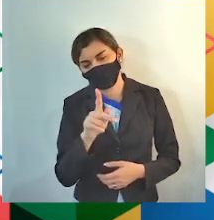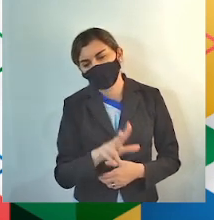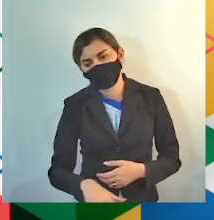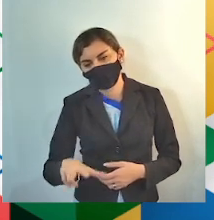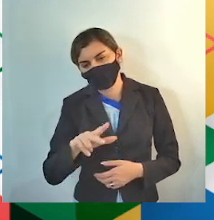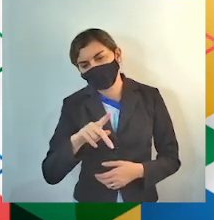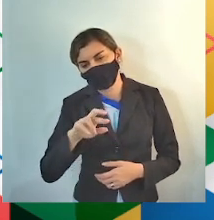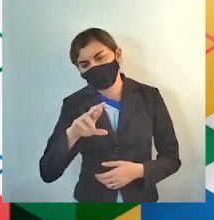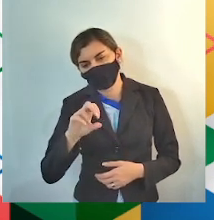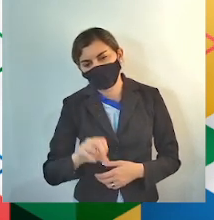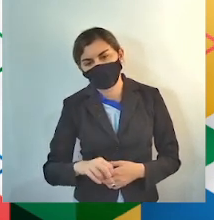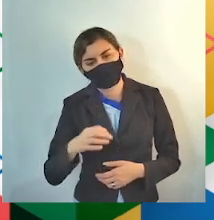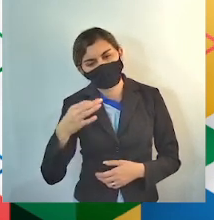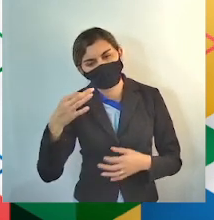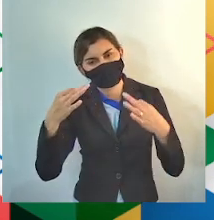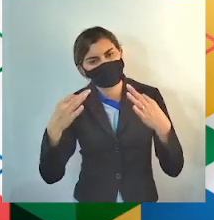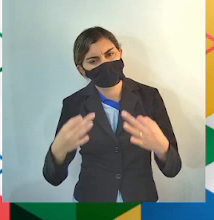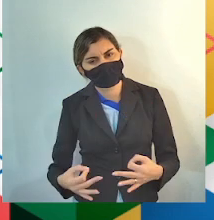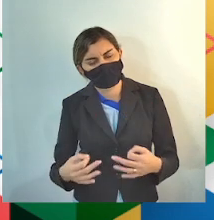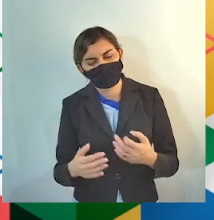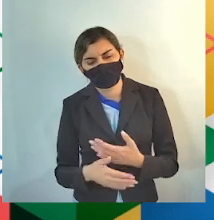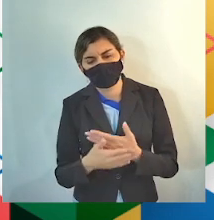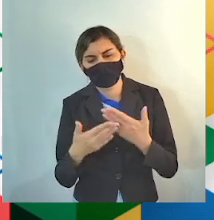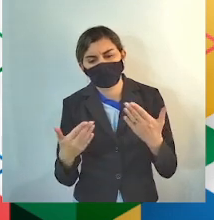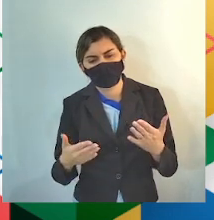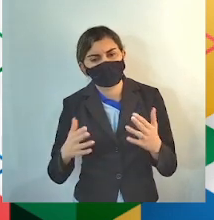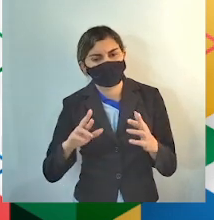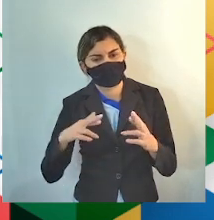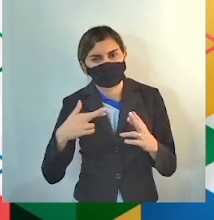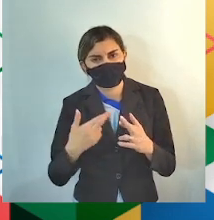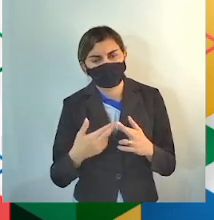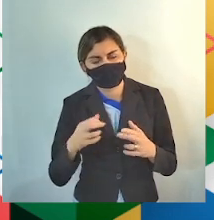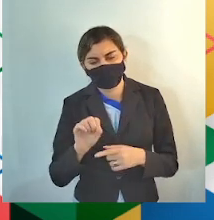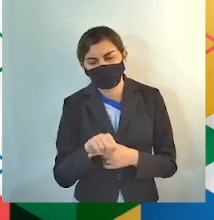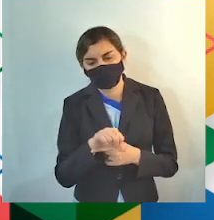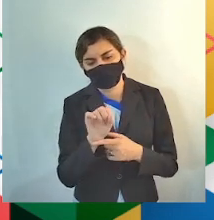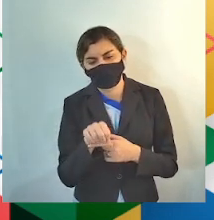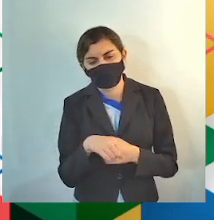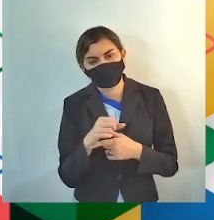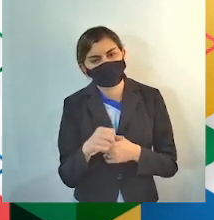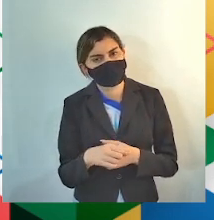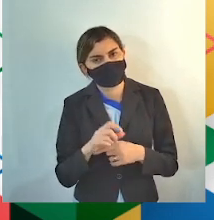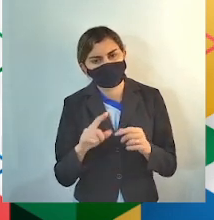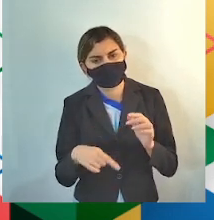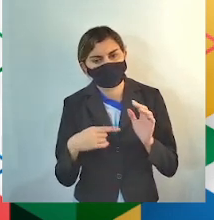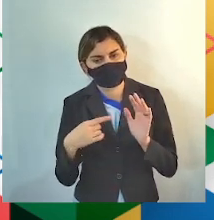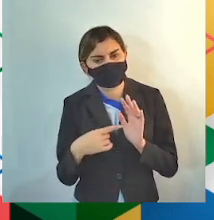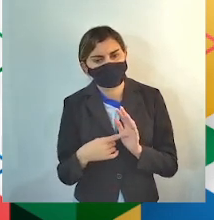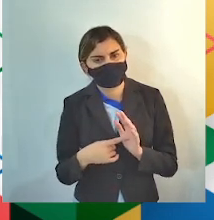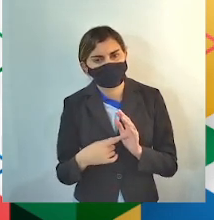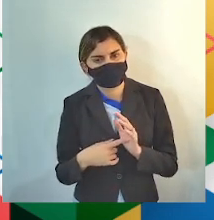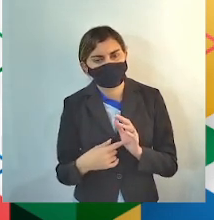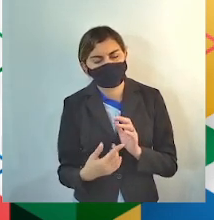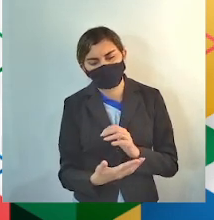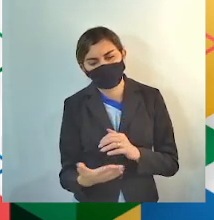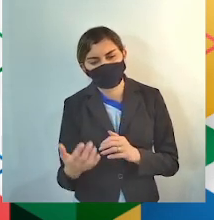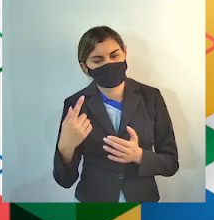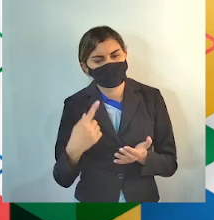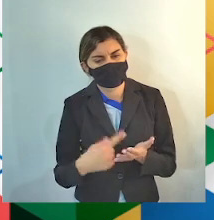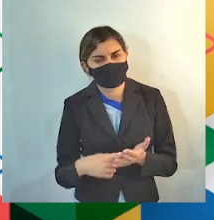pronomes adequadamente, quando na função de sujeito ou quando na função de objeto, para esse